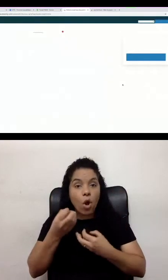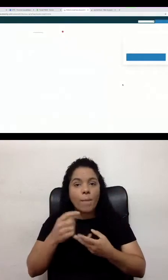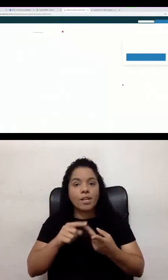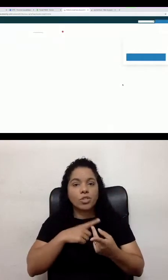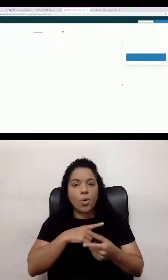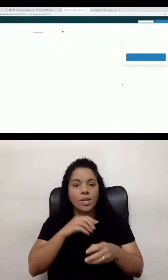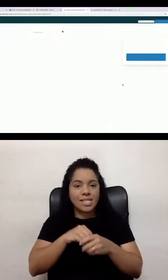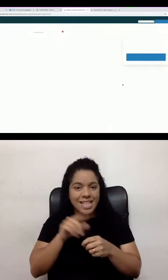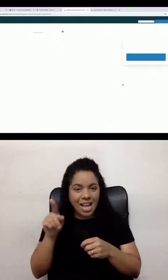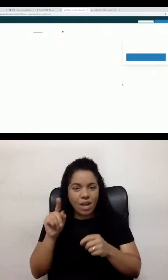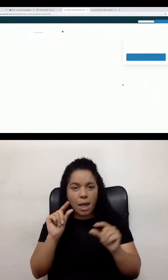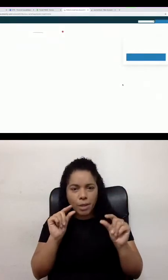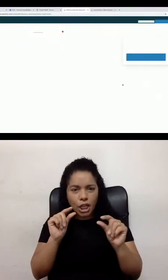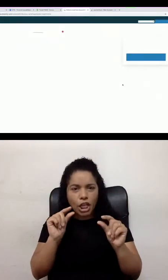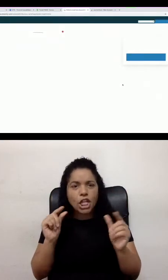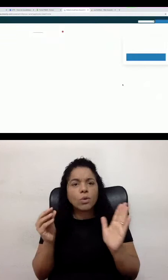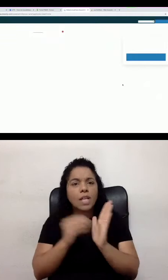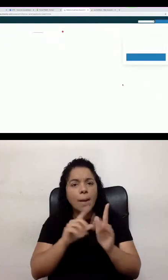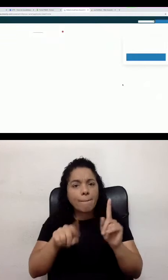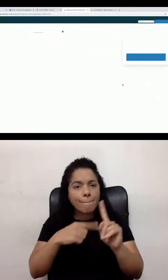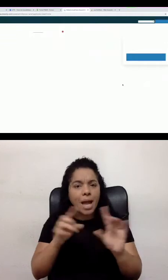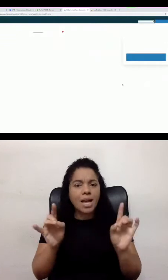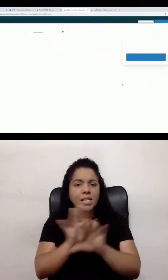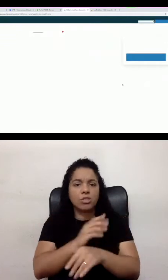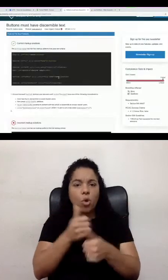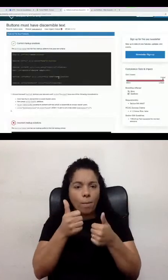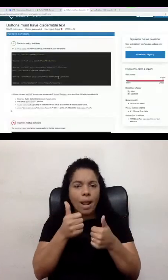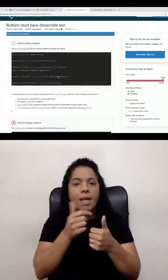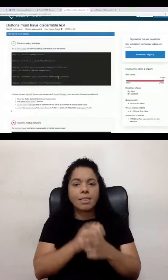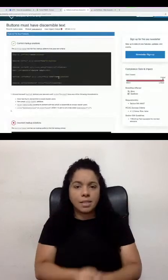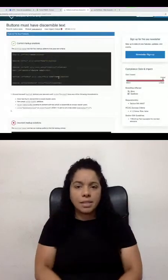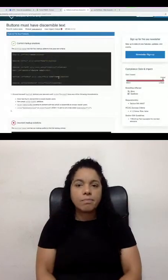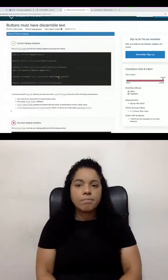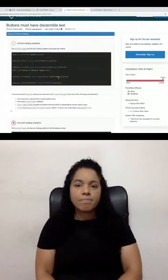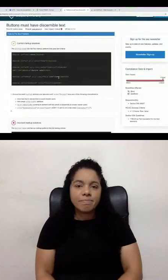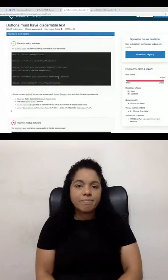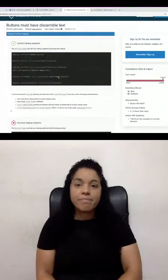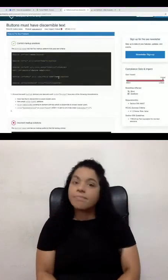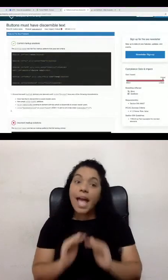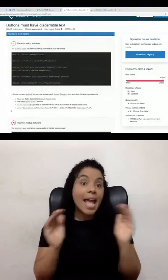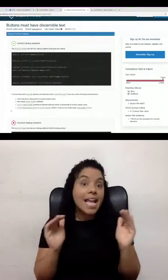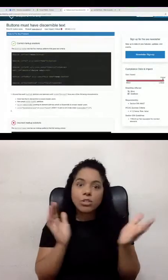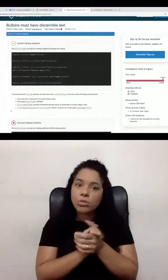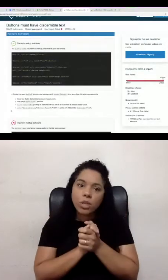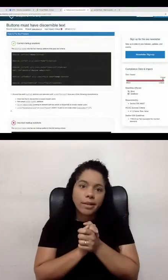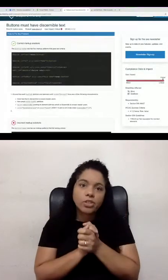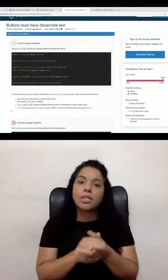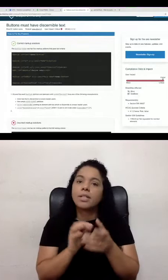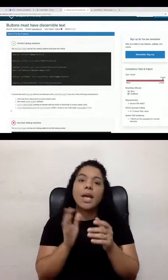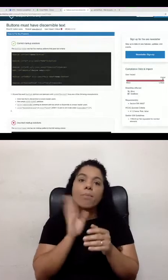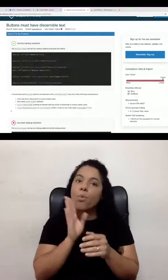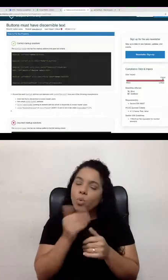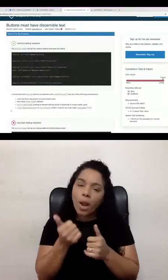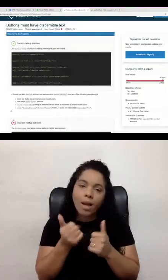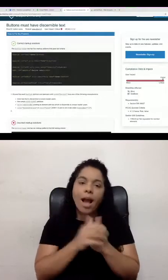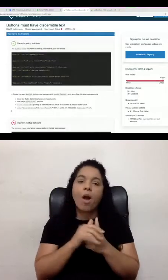lá, pequenininho, ele te dá aqui mais completas, tá? É isso, gente. É muito legal. Você